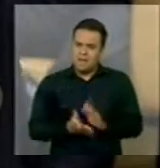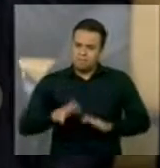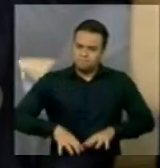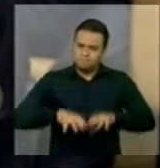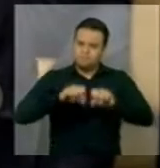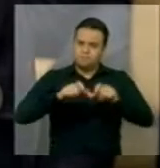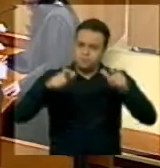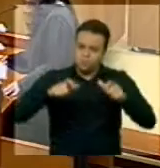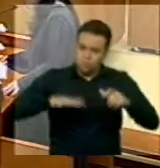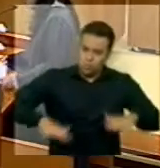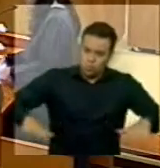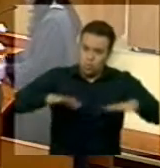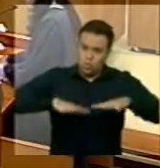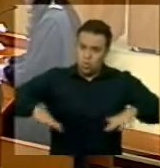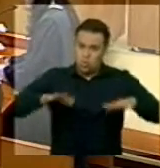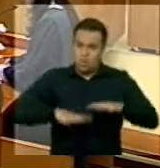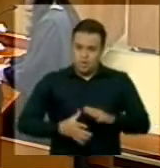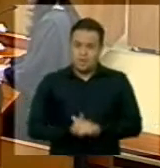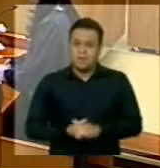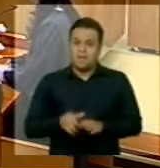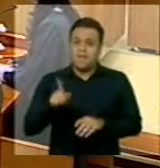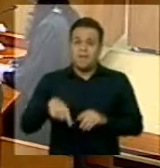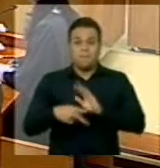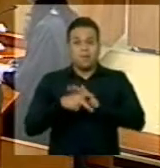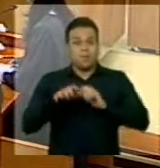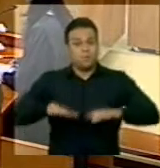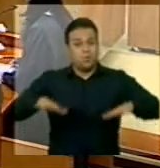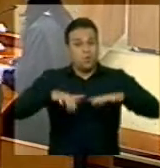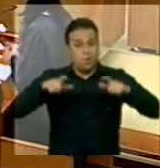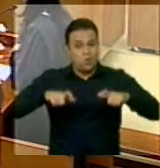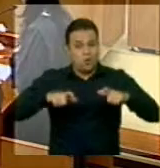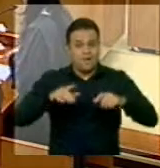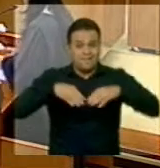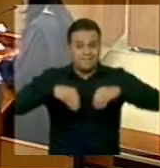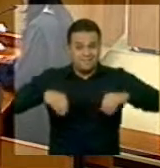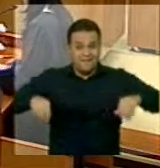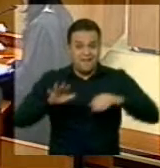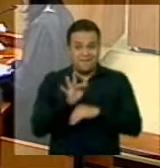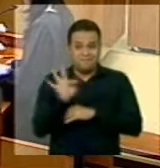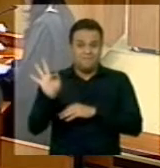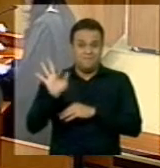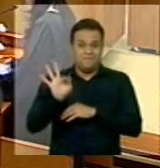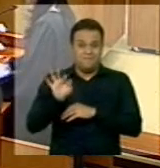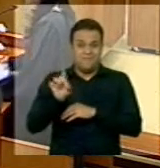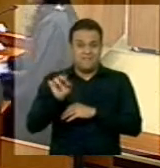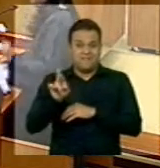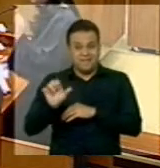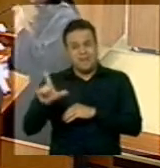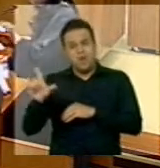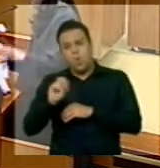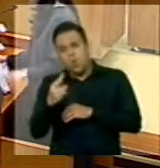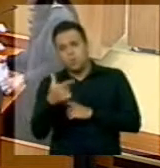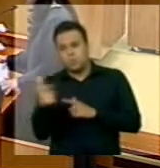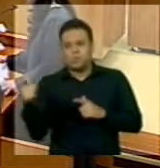de terras consideradas, portanto, federais, porém, terras que não possuam ou que não tenham nenhuma afetação